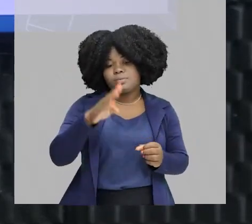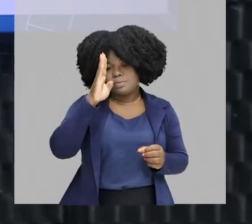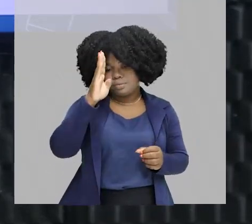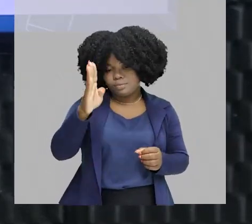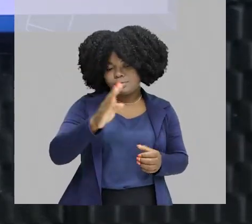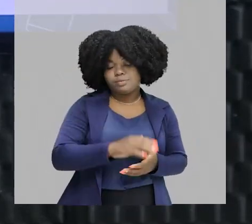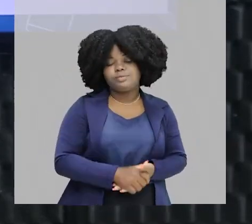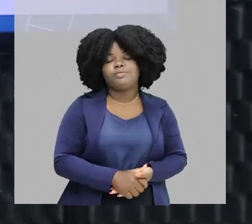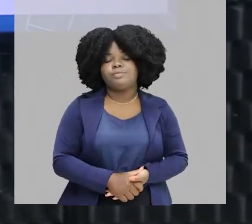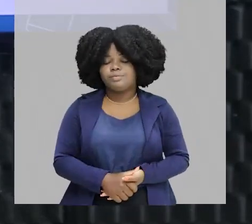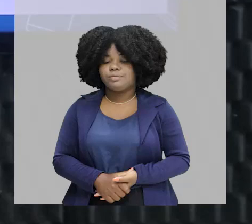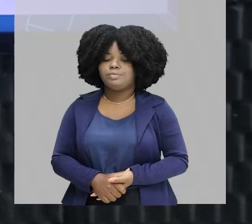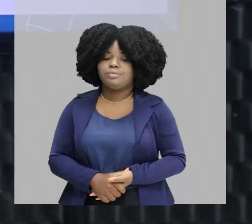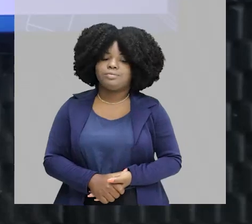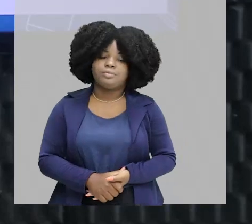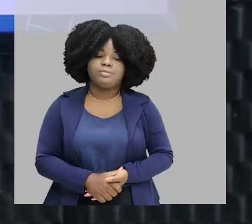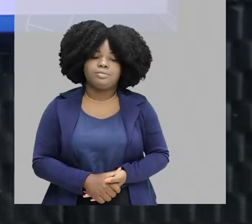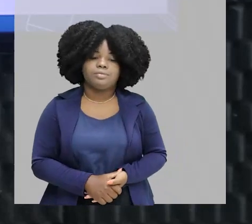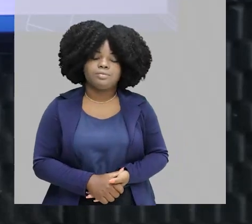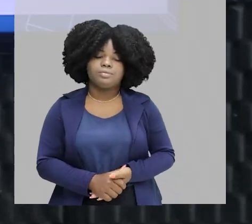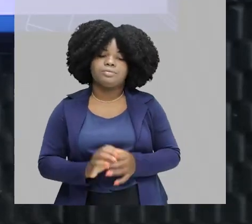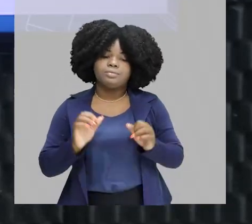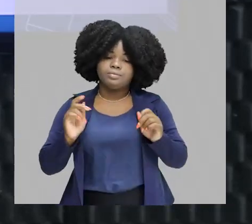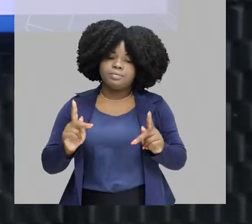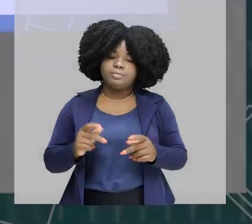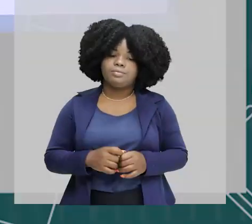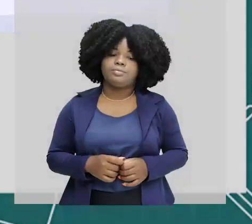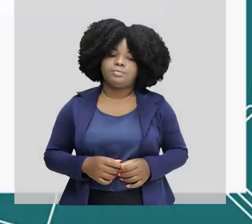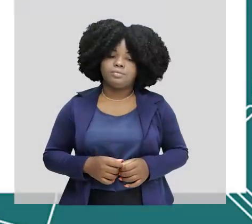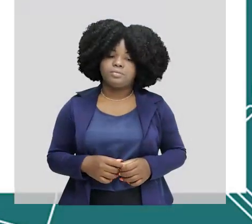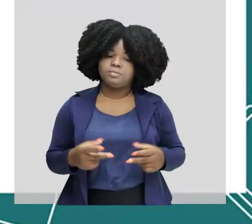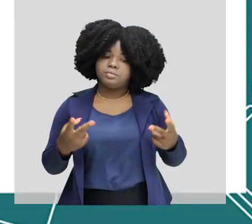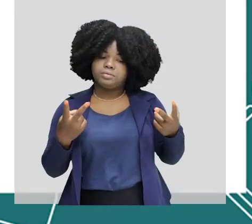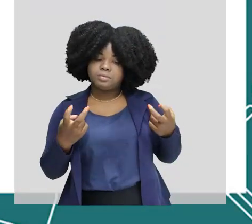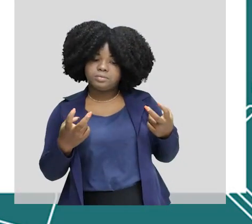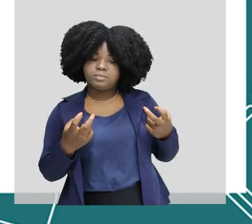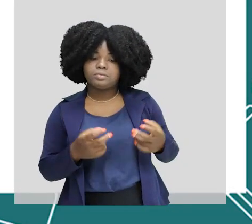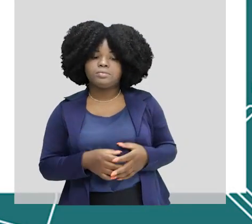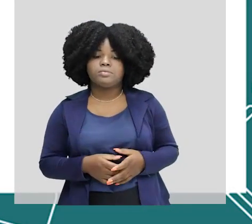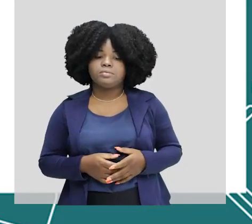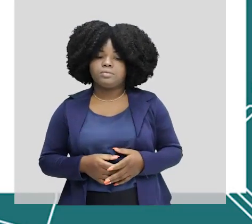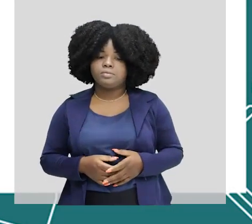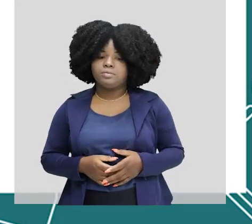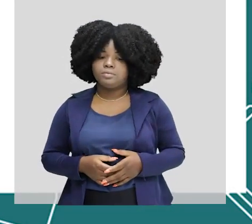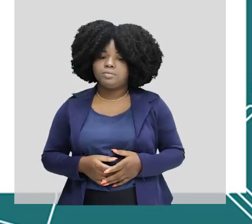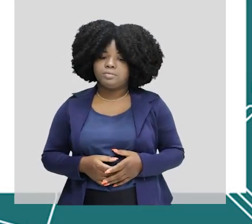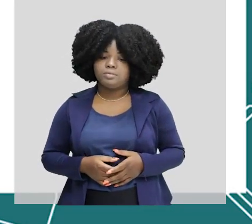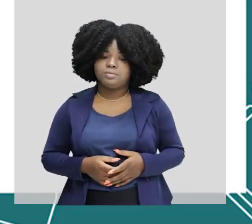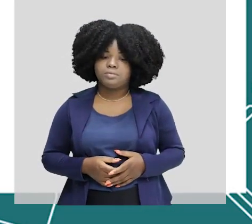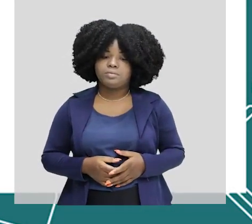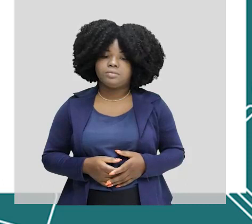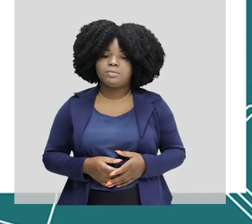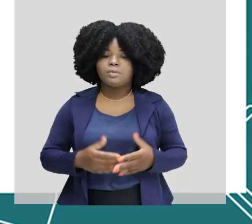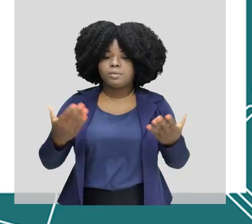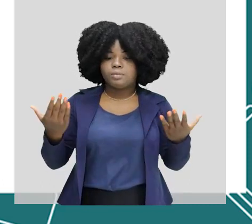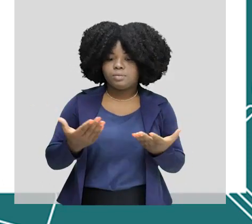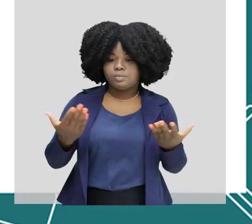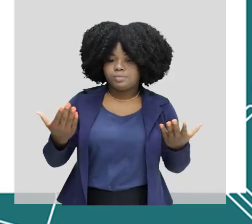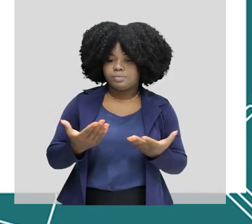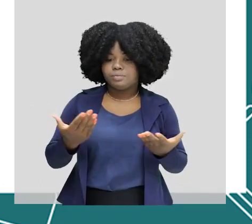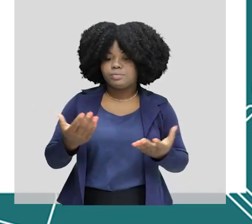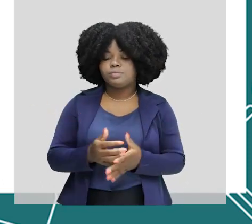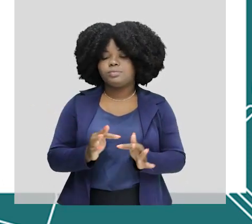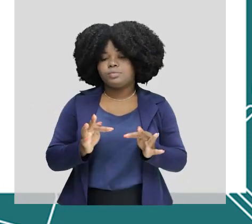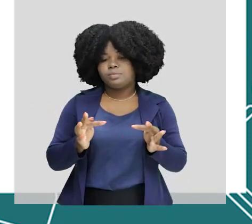inglês é manifestado pelo ing. Quando vocês virem present participle é fazendo justamente